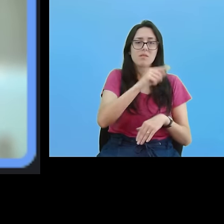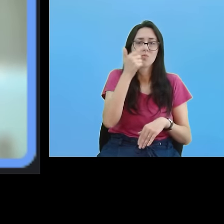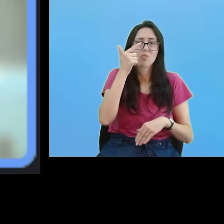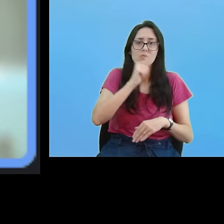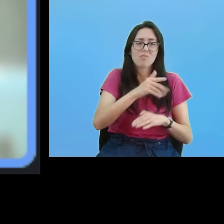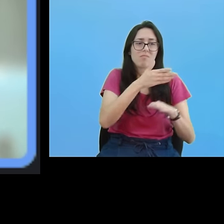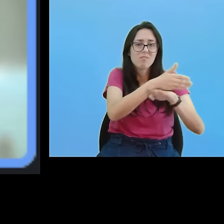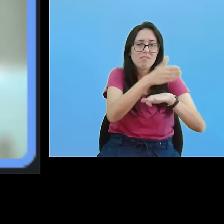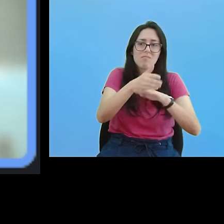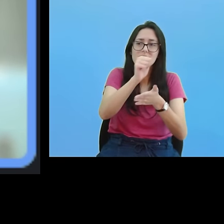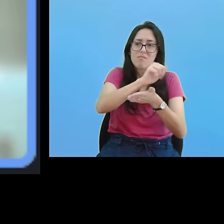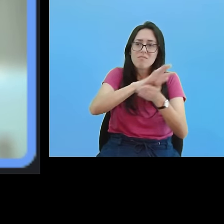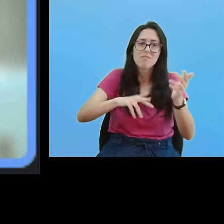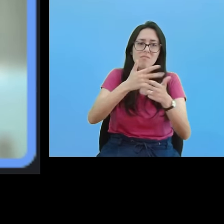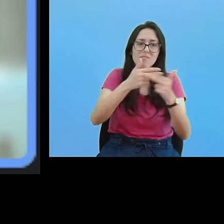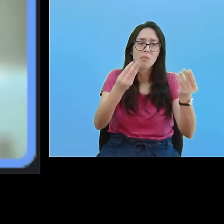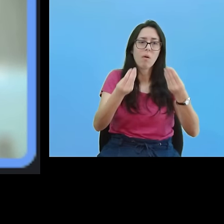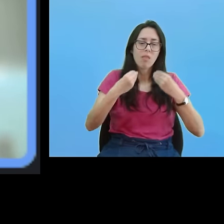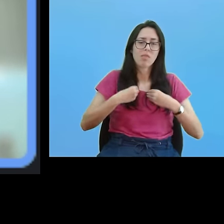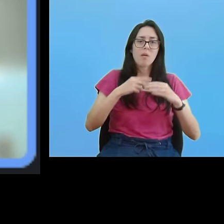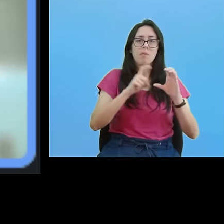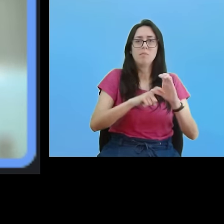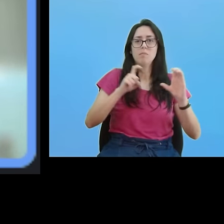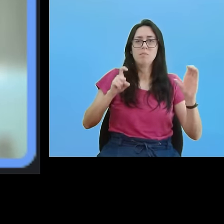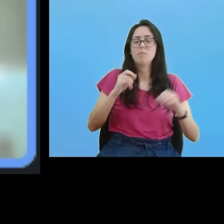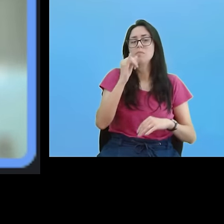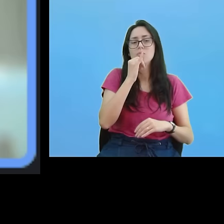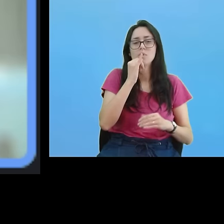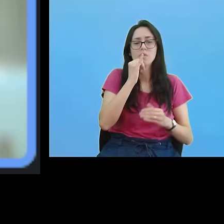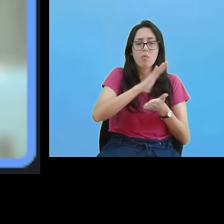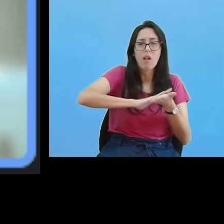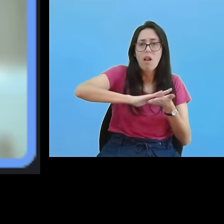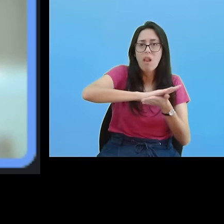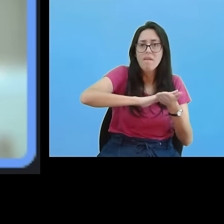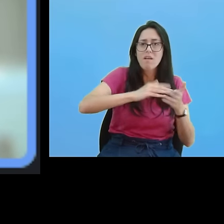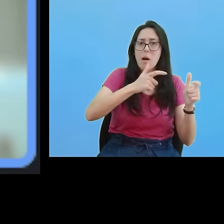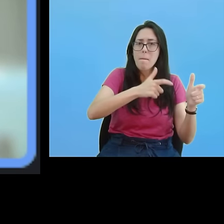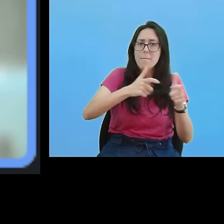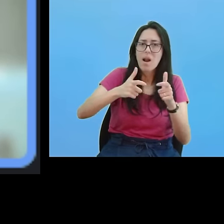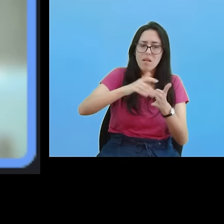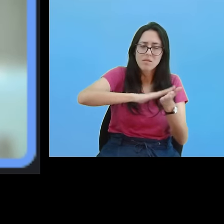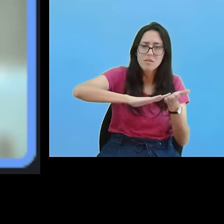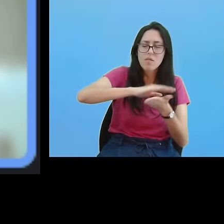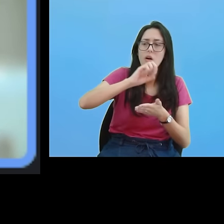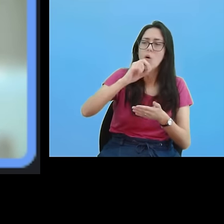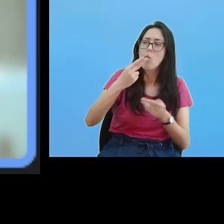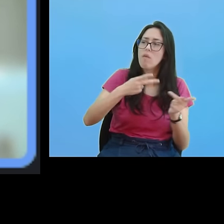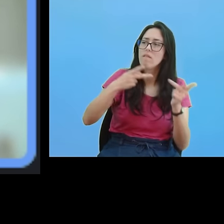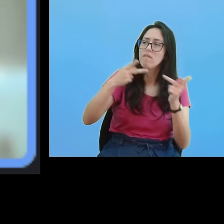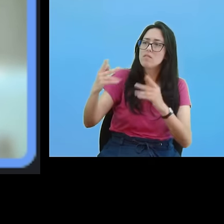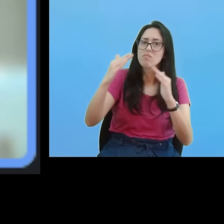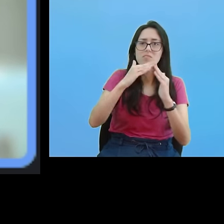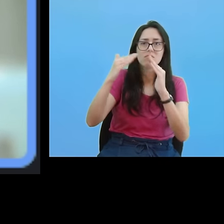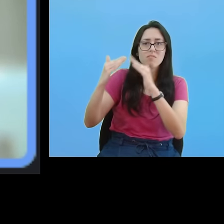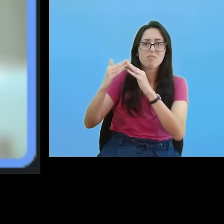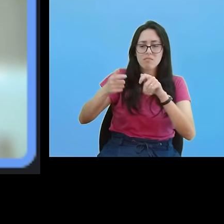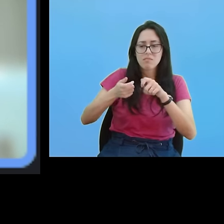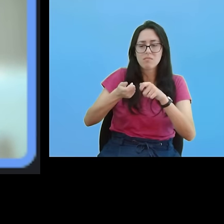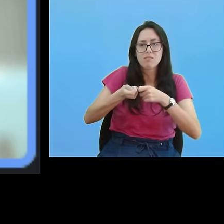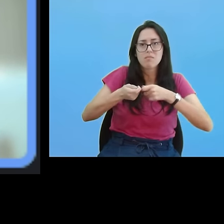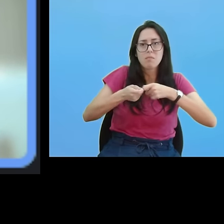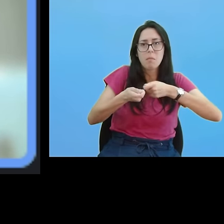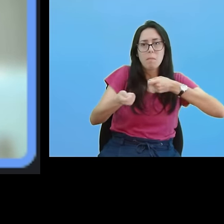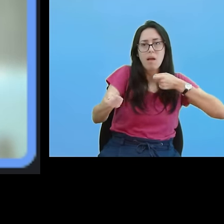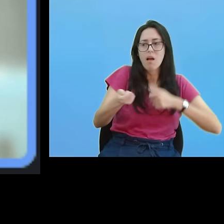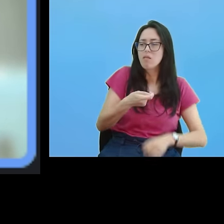fortalecem muito a autonomia e a independência, desde, por exemplo, lavar uma louça, né, visitar um vizinho com a sua bengala longa, com a sua